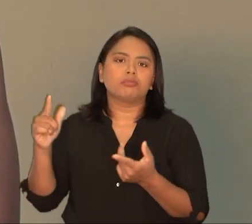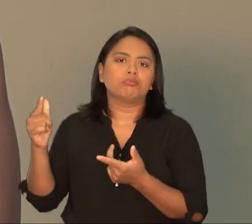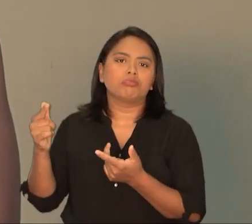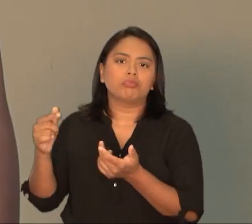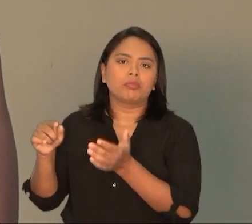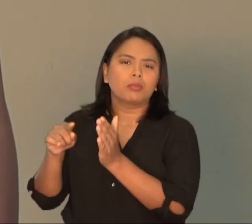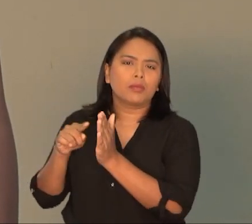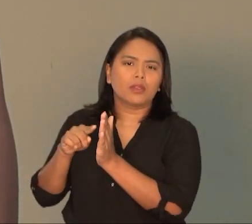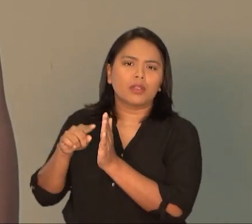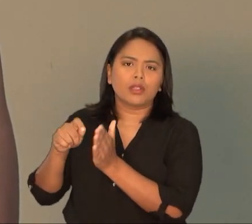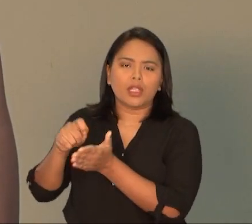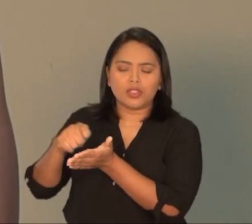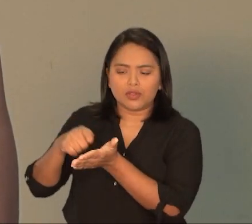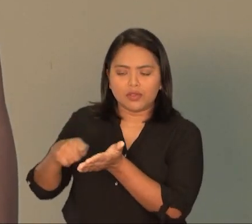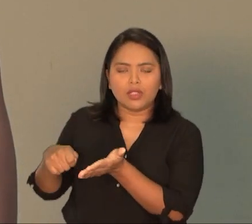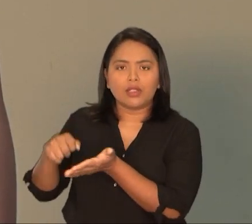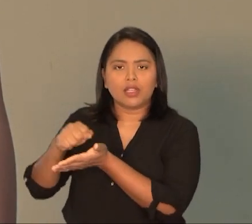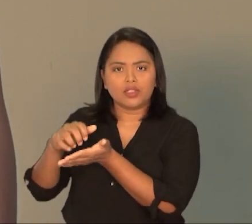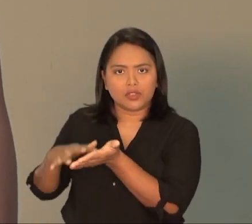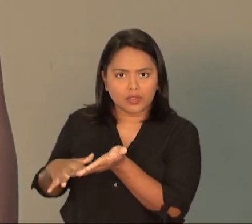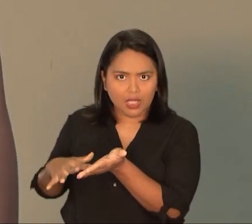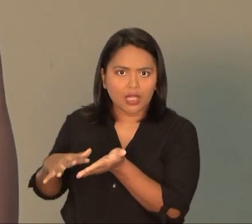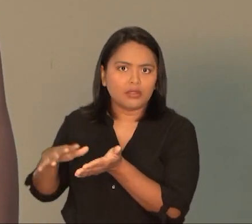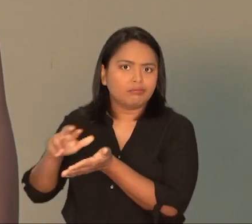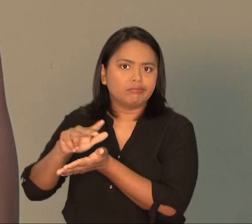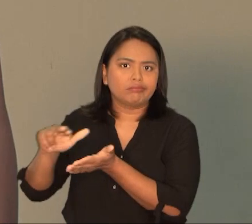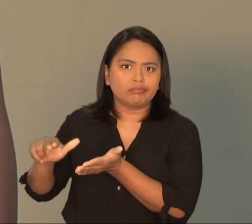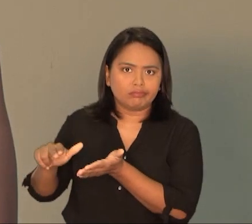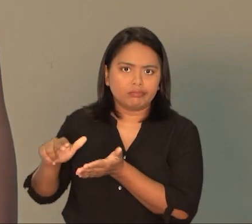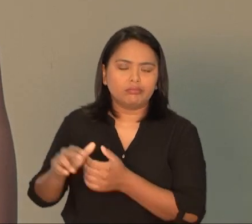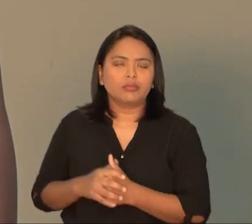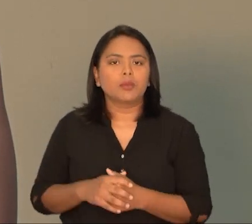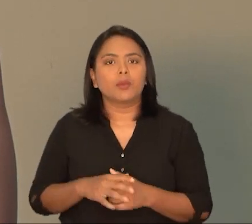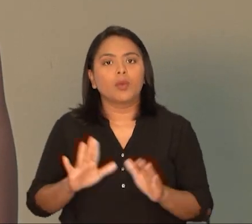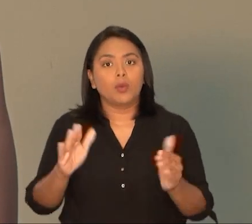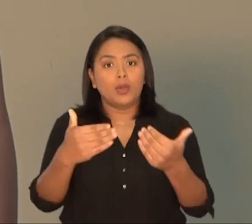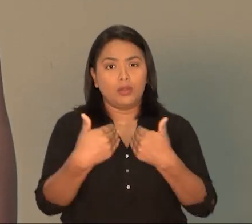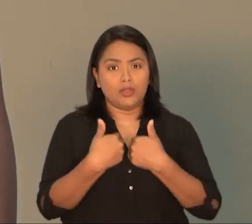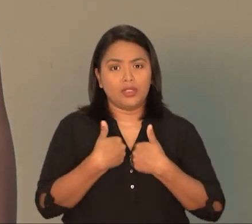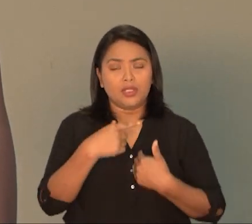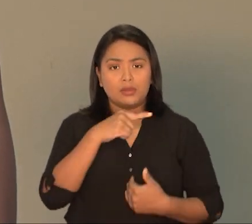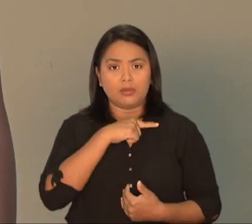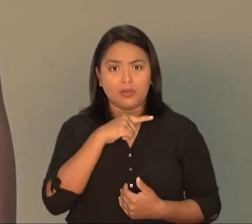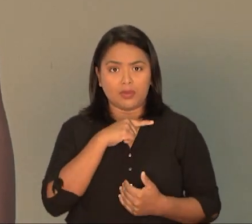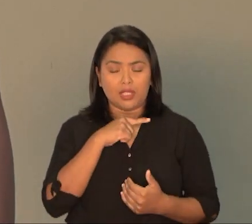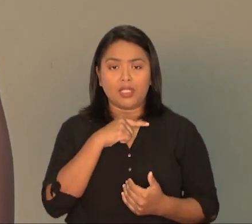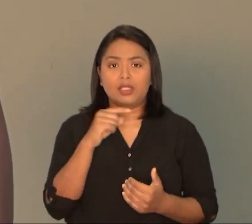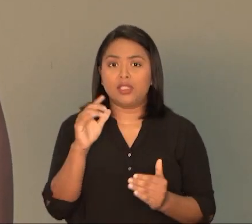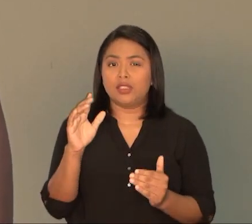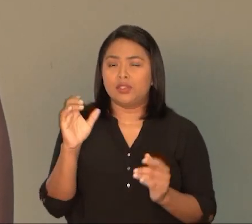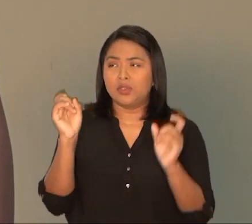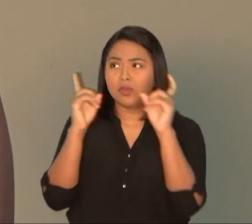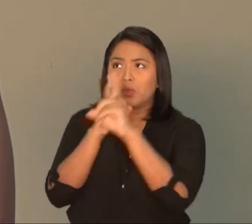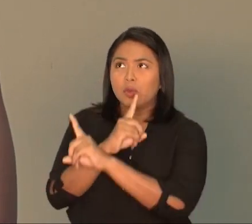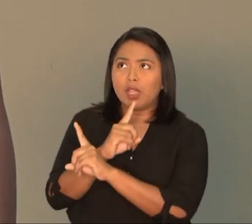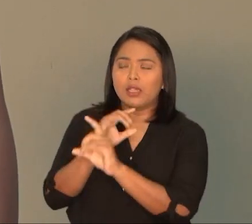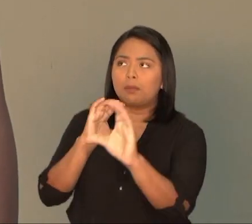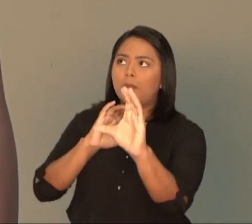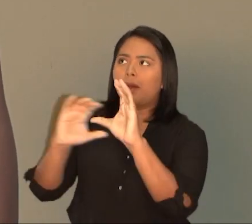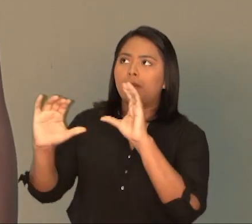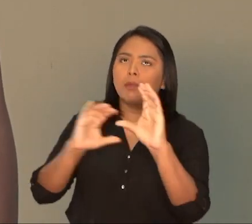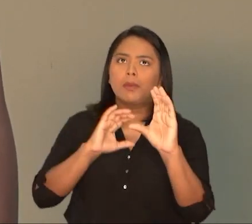trabalhos, porque as pessoas com autismo, apesar de ter uma dificuldade de verbalização muito